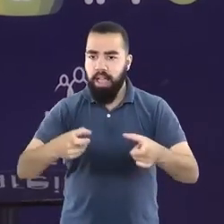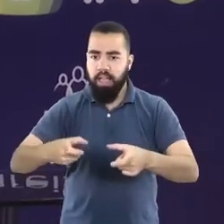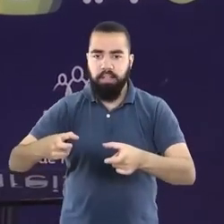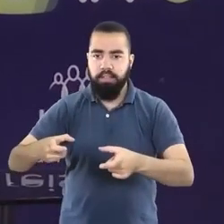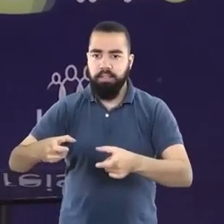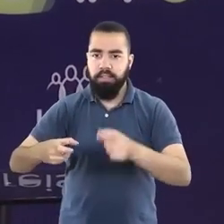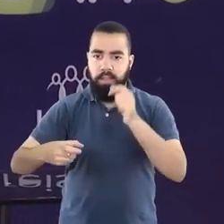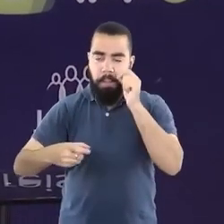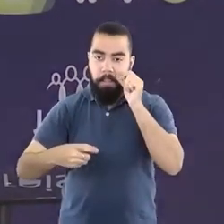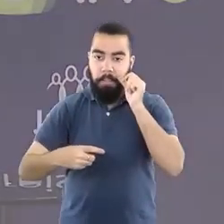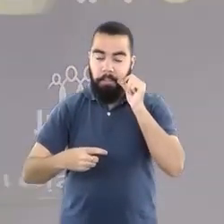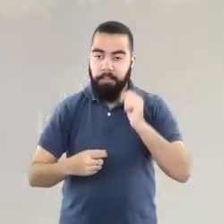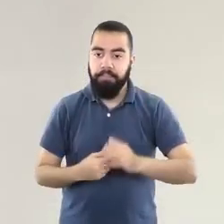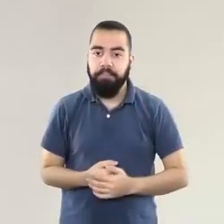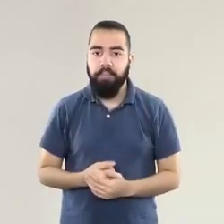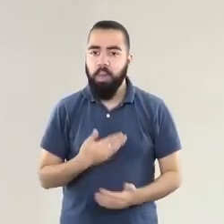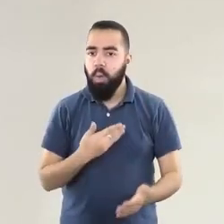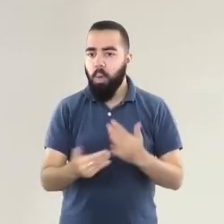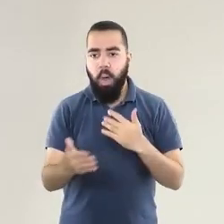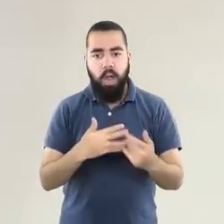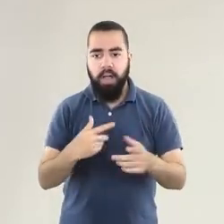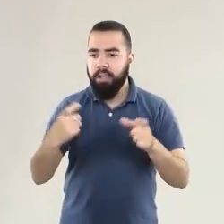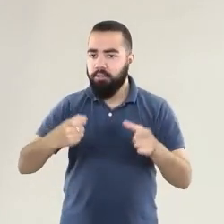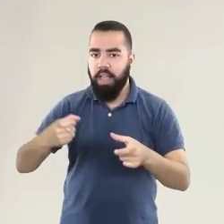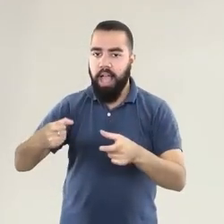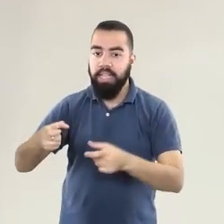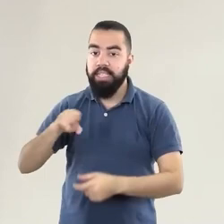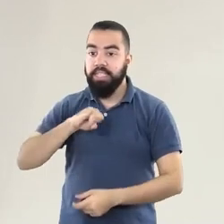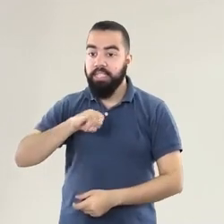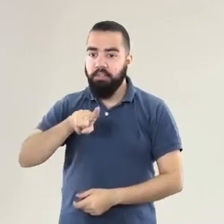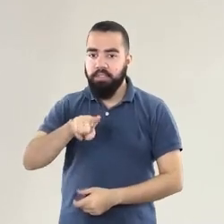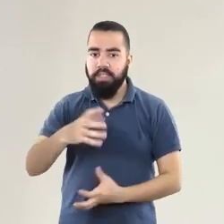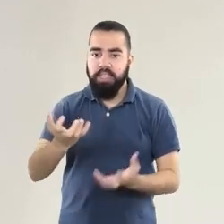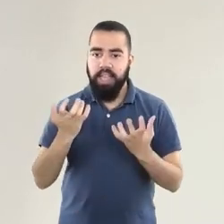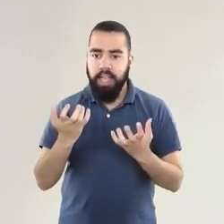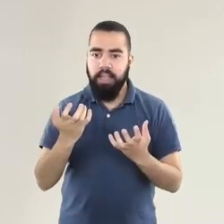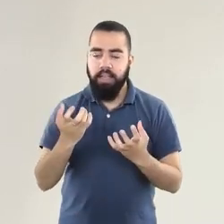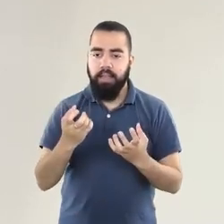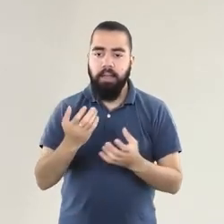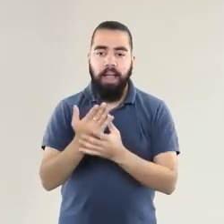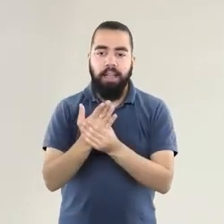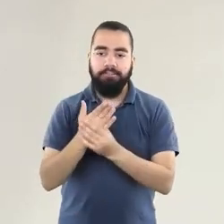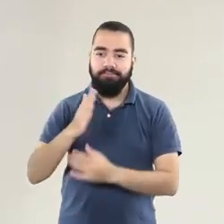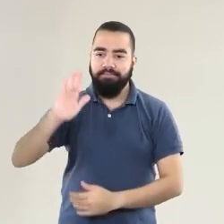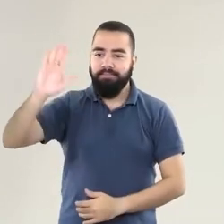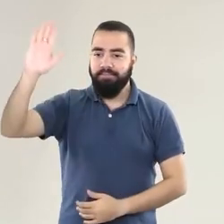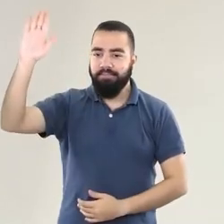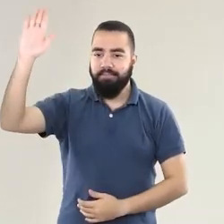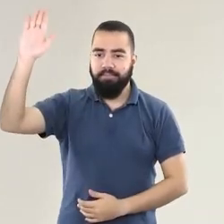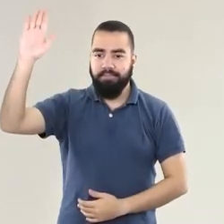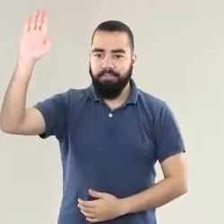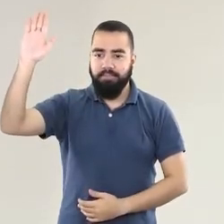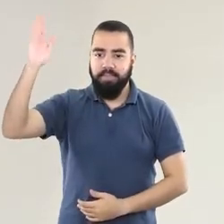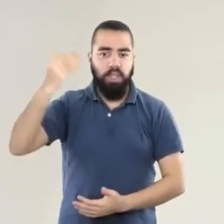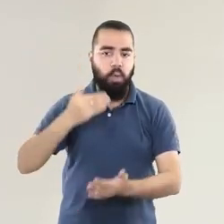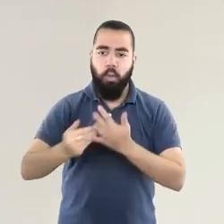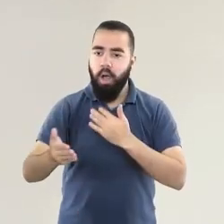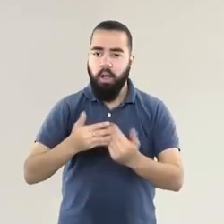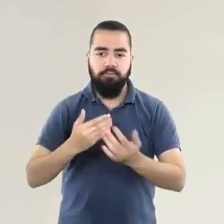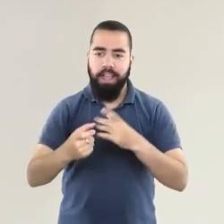oração específica nesta área de restauração, queria que você levantasse uma das suas mãos. A igreja vai orar por